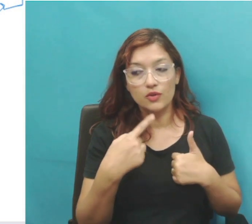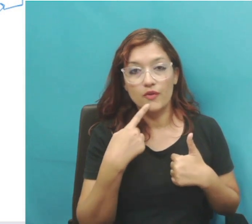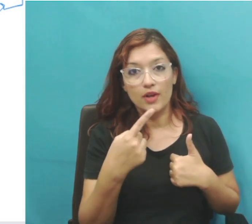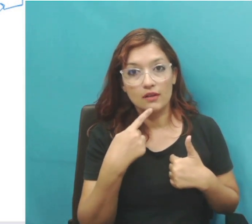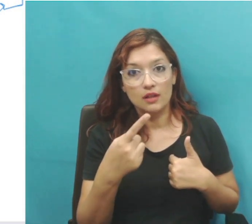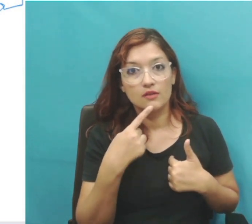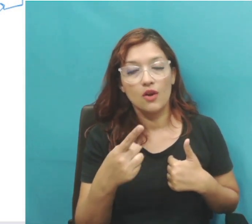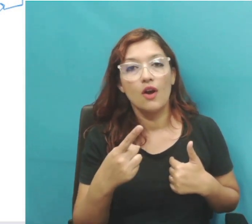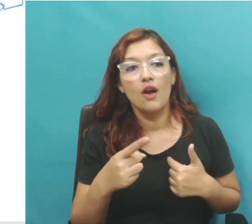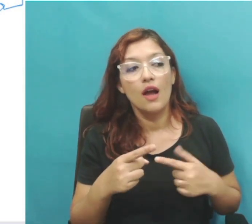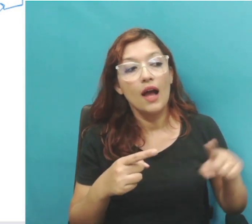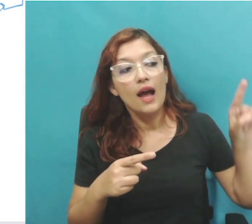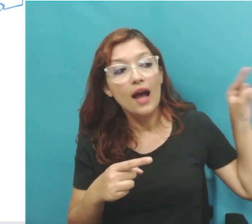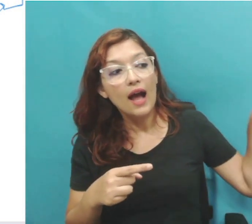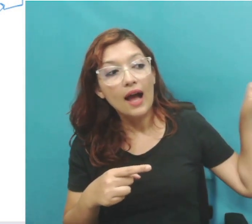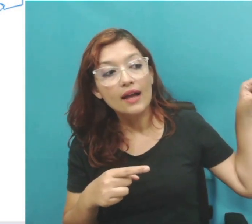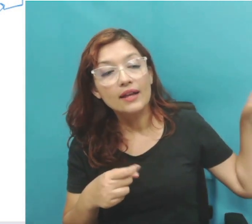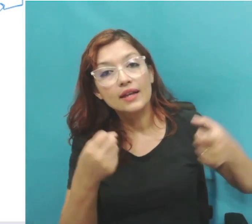Eu falo,